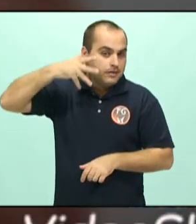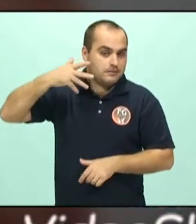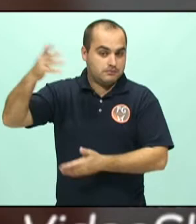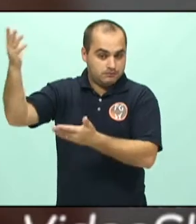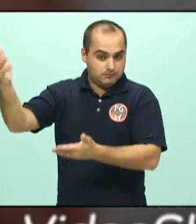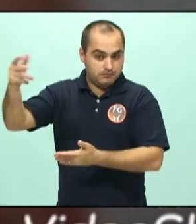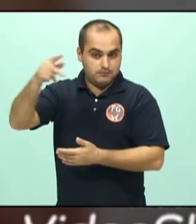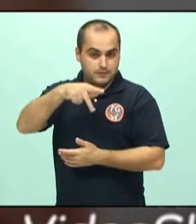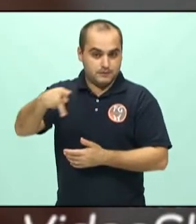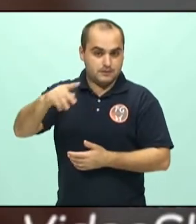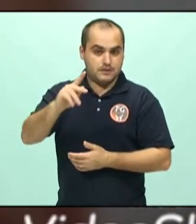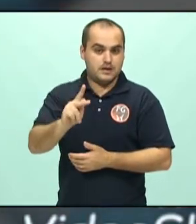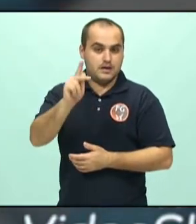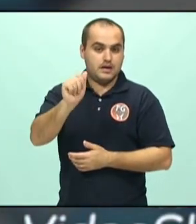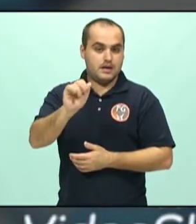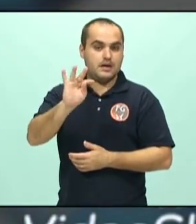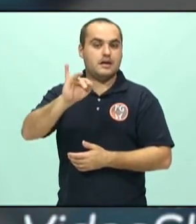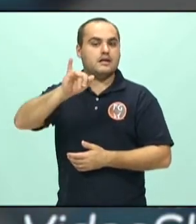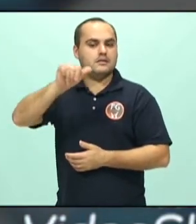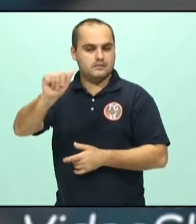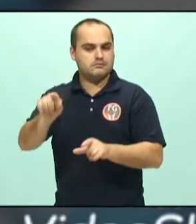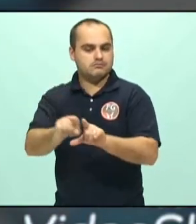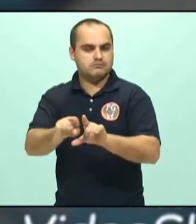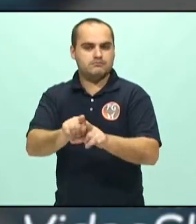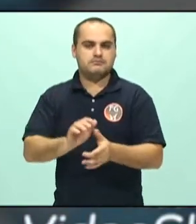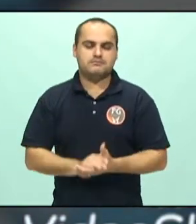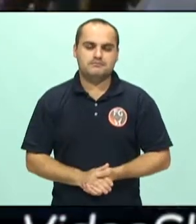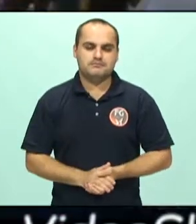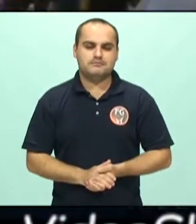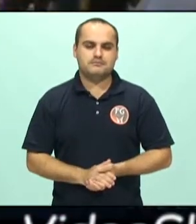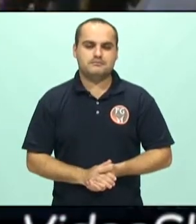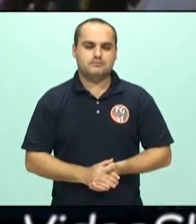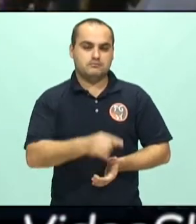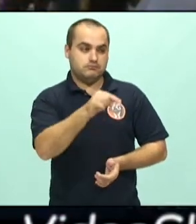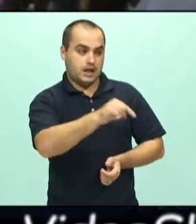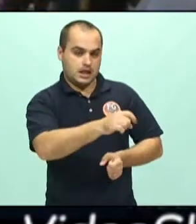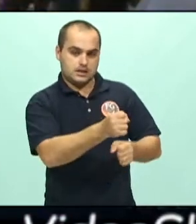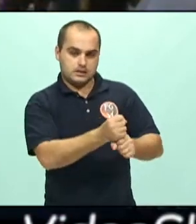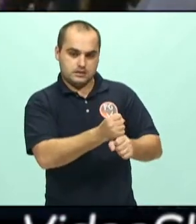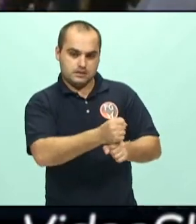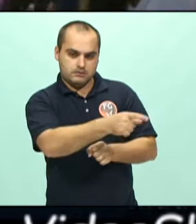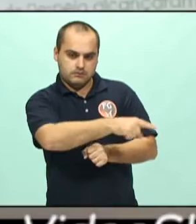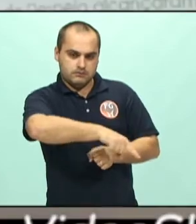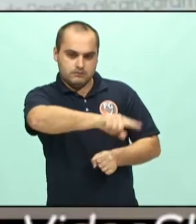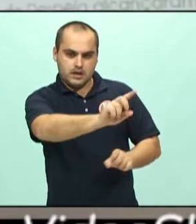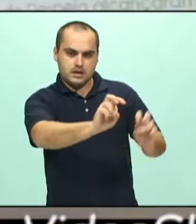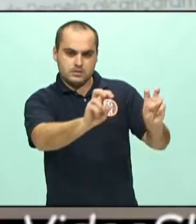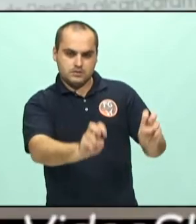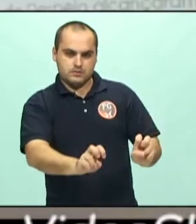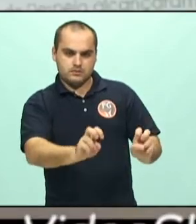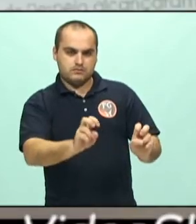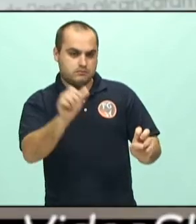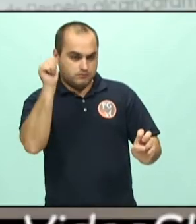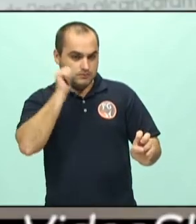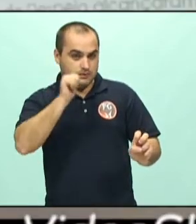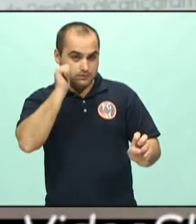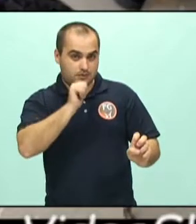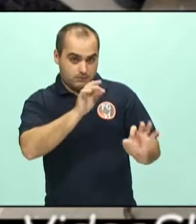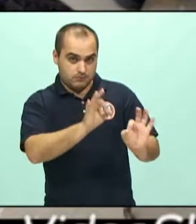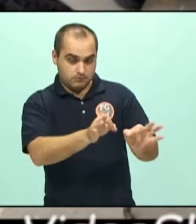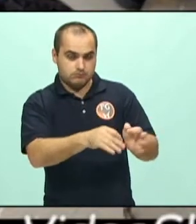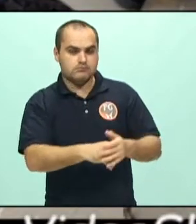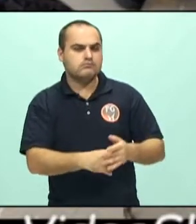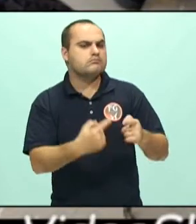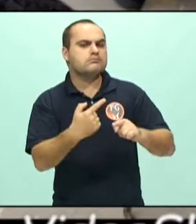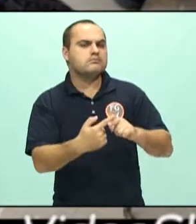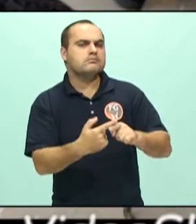Kátia Franklin, escritora também, que esteve conosco. Nesse ano vocês trouxeram o tema feminino, como você colocou pra gente. Por que surgiu a